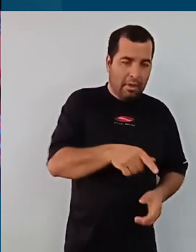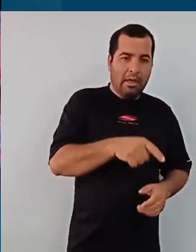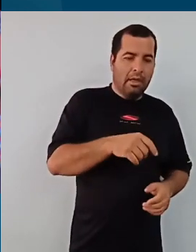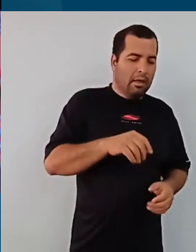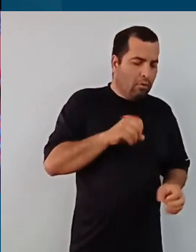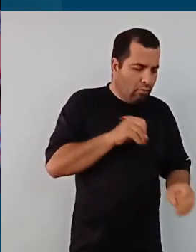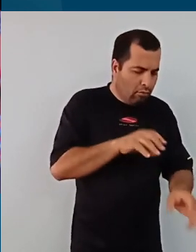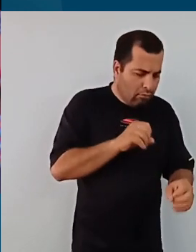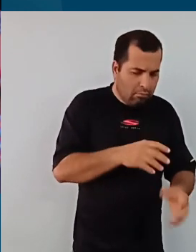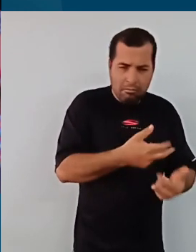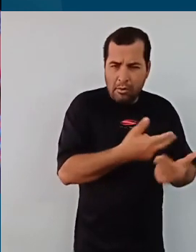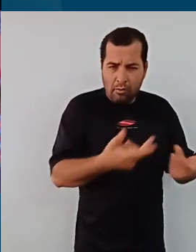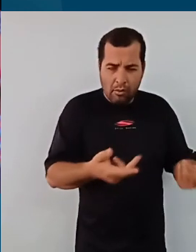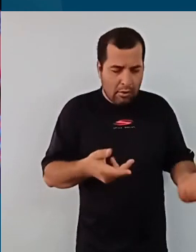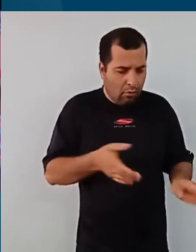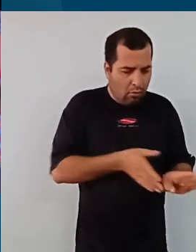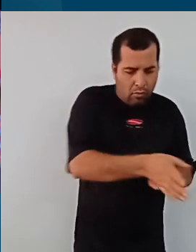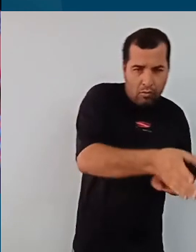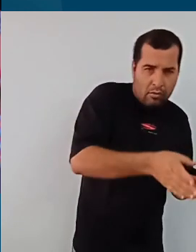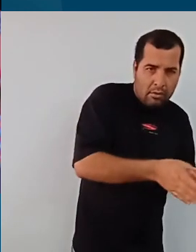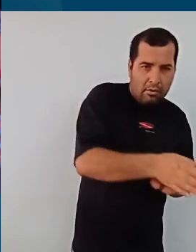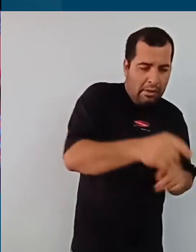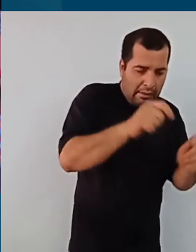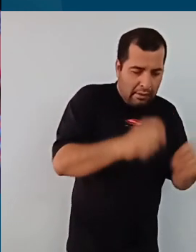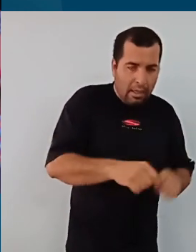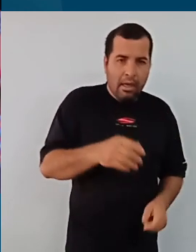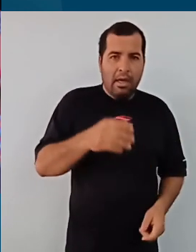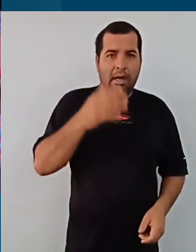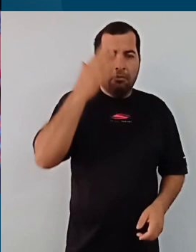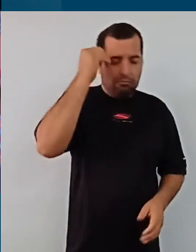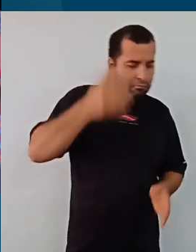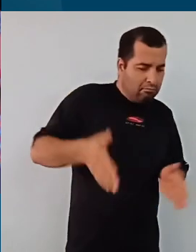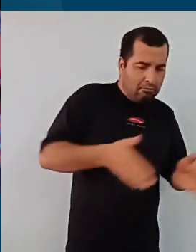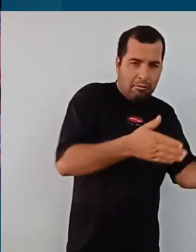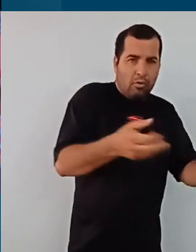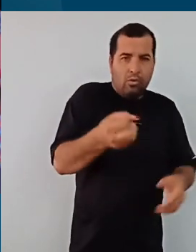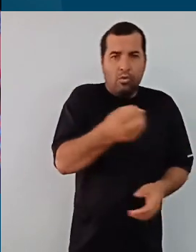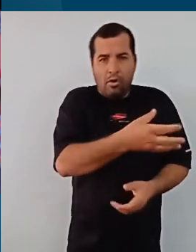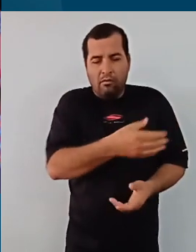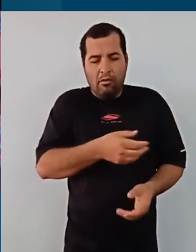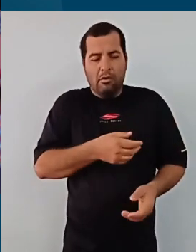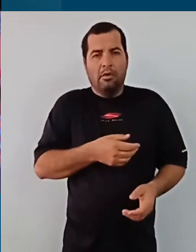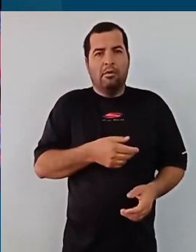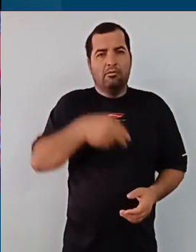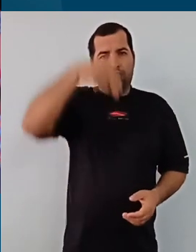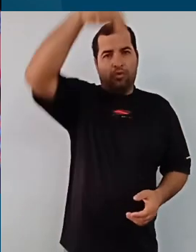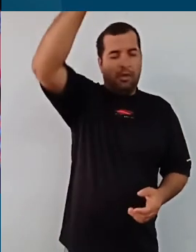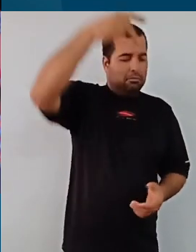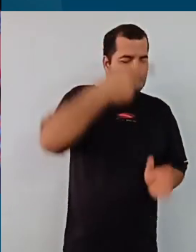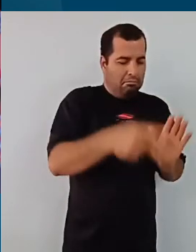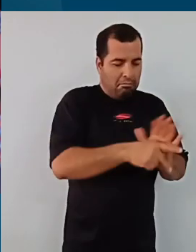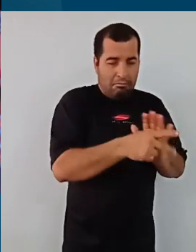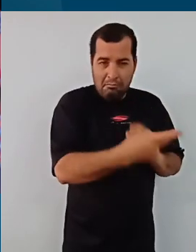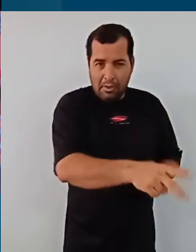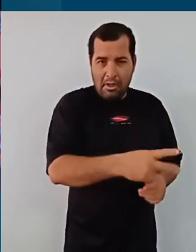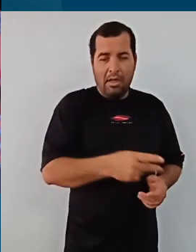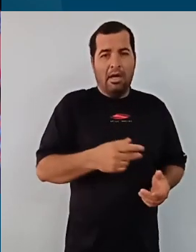novas orientações e propiciando descobertas de novos caminhos, norteando os alunos na compreensão dos